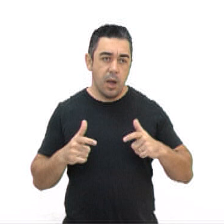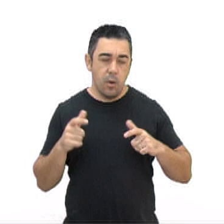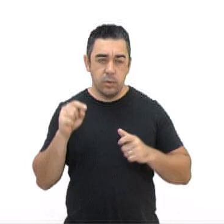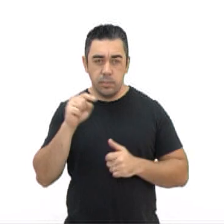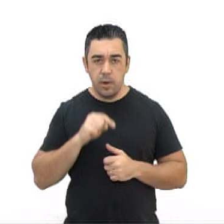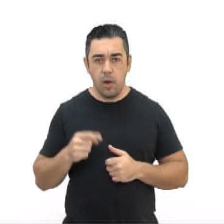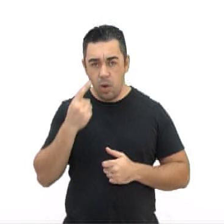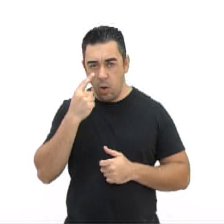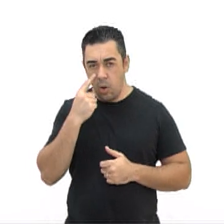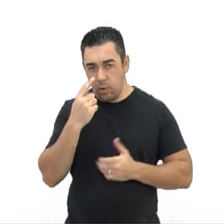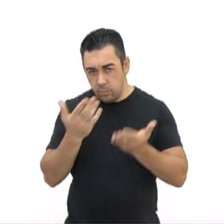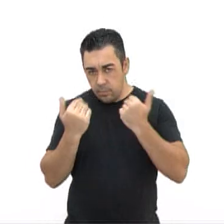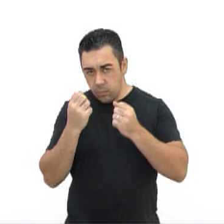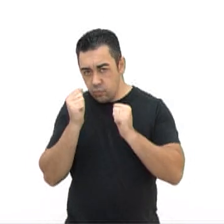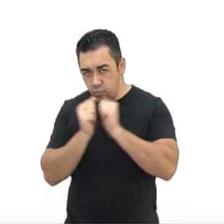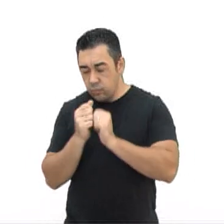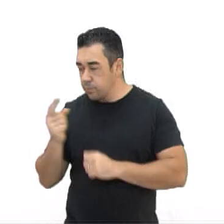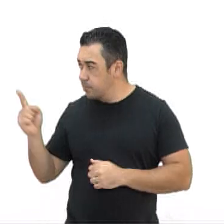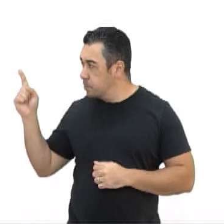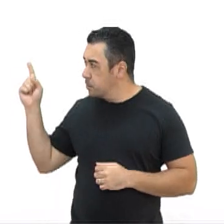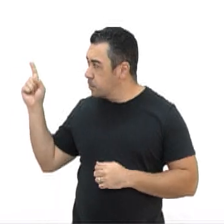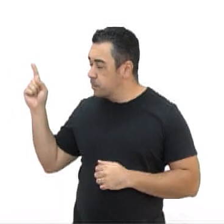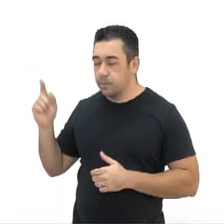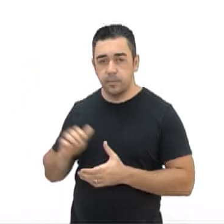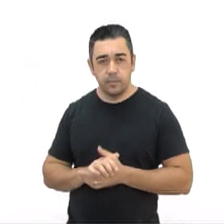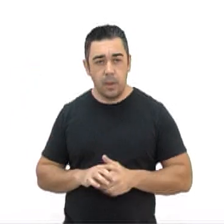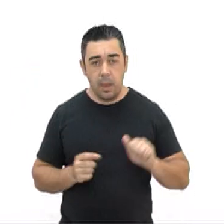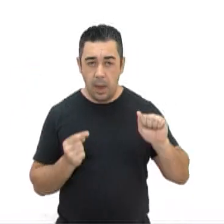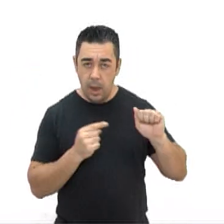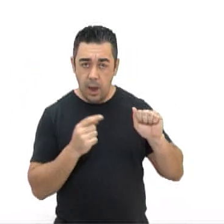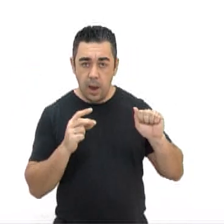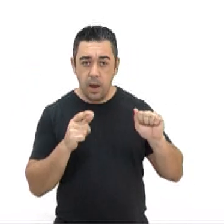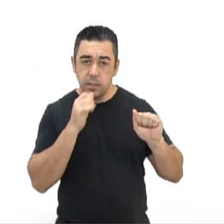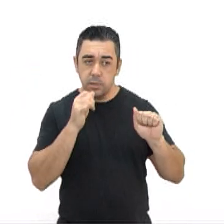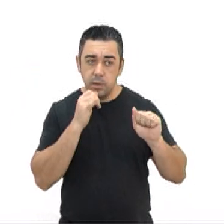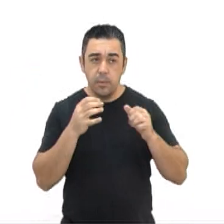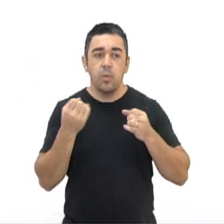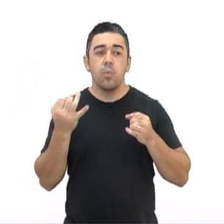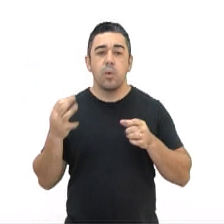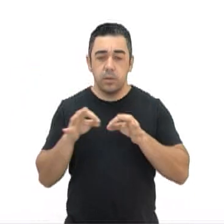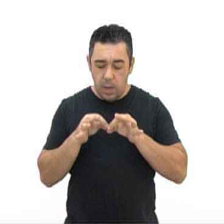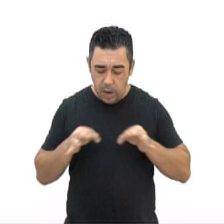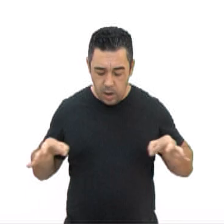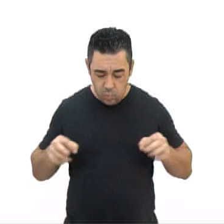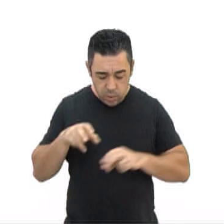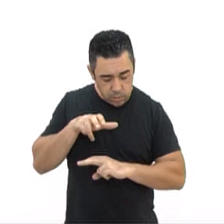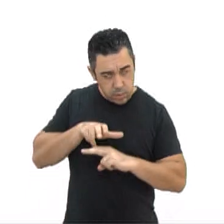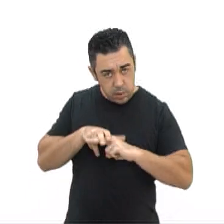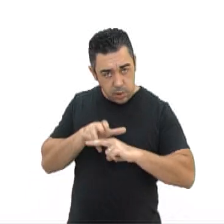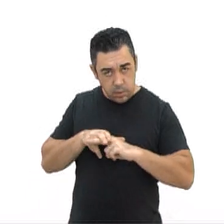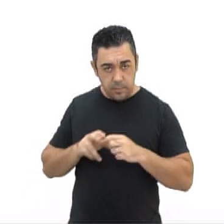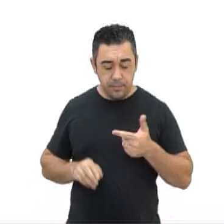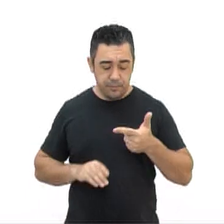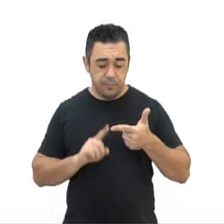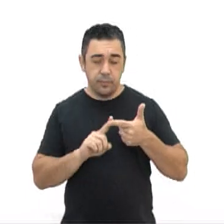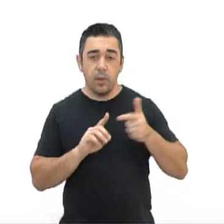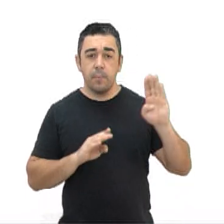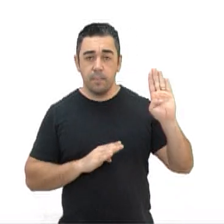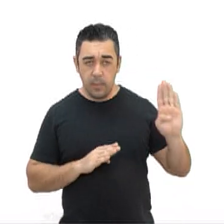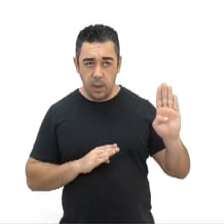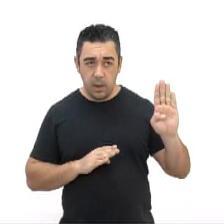Então, me acompanhe na imagem. A letra A se refere à largura do assento, a letra B,